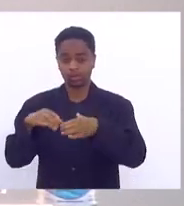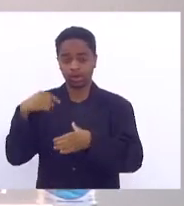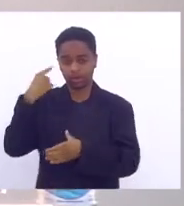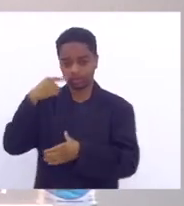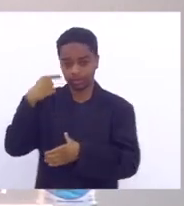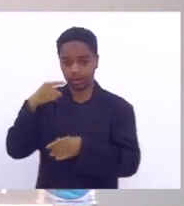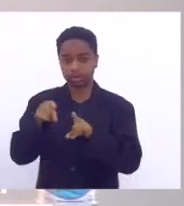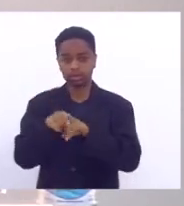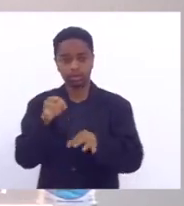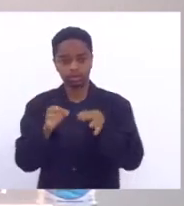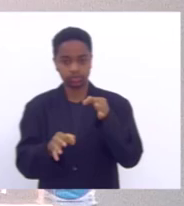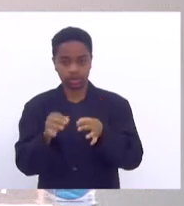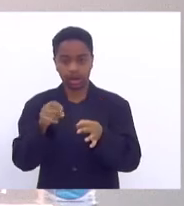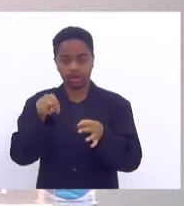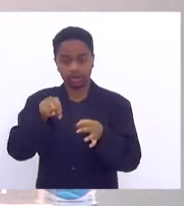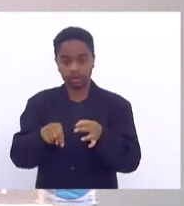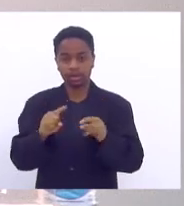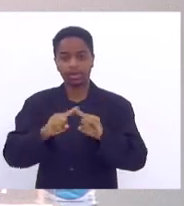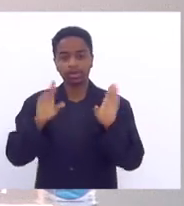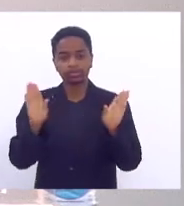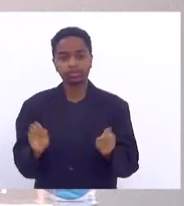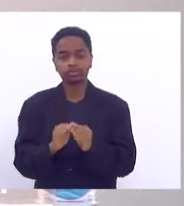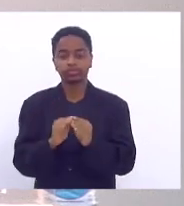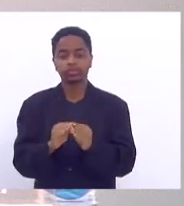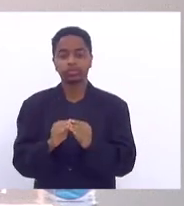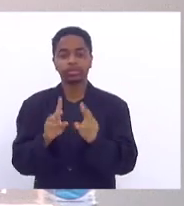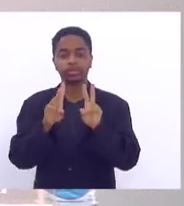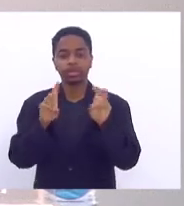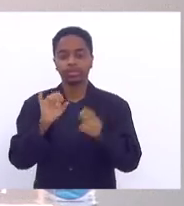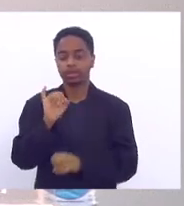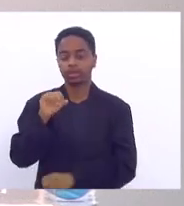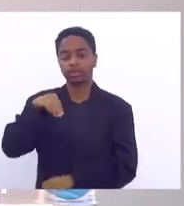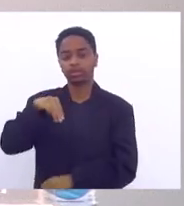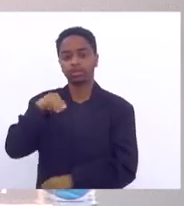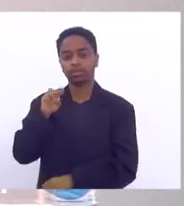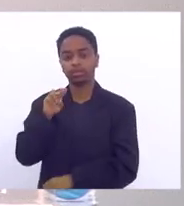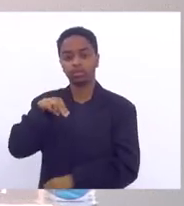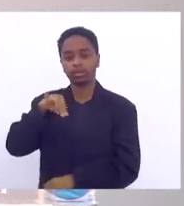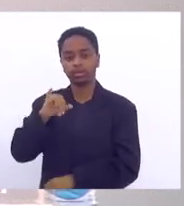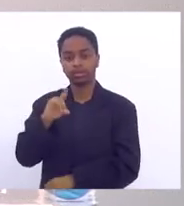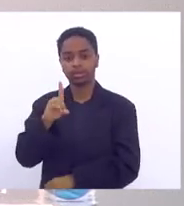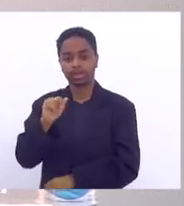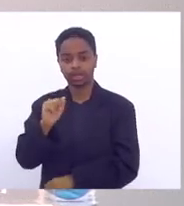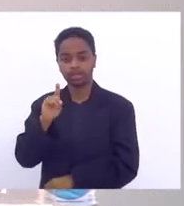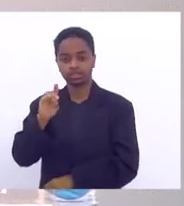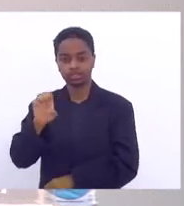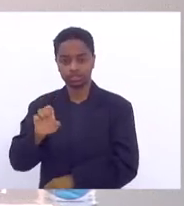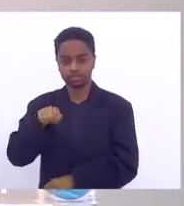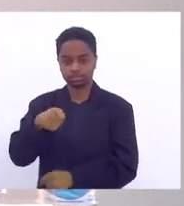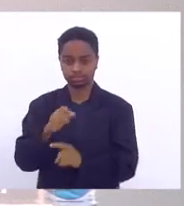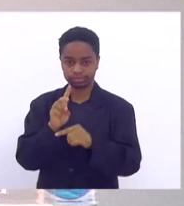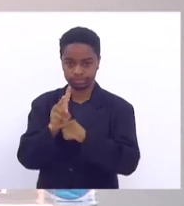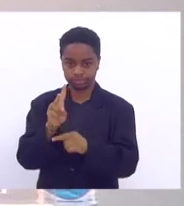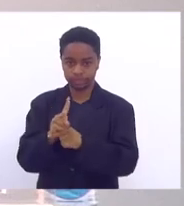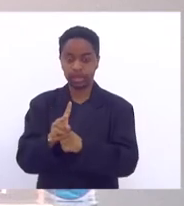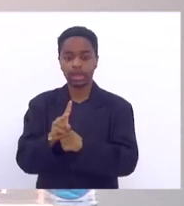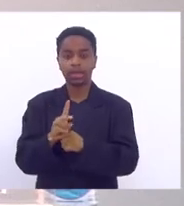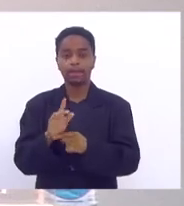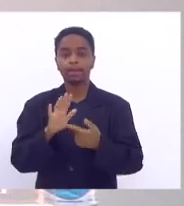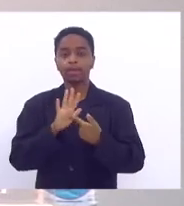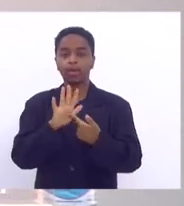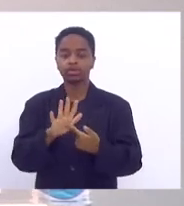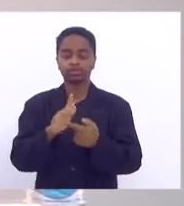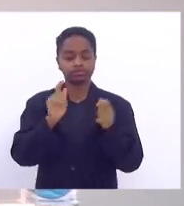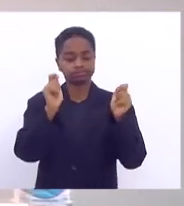juristas mas em muita síntese a imunidade ela tem um aspecto material que é a possibilidade do parlamentar